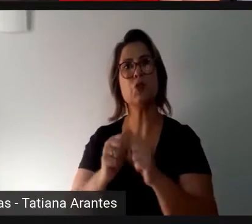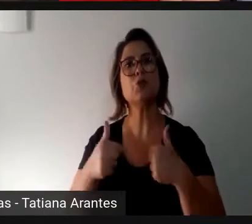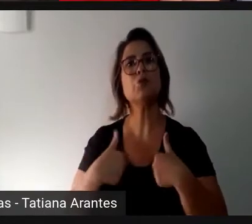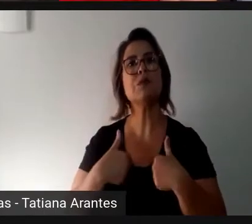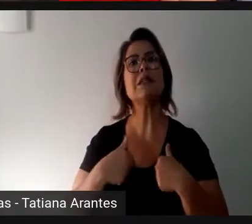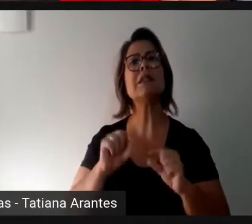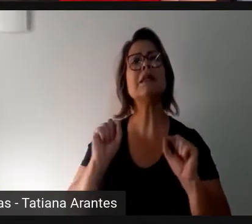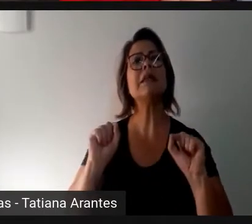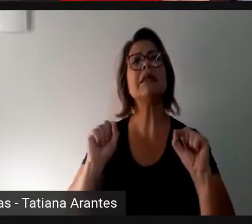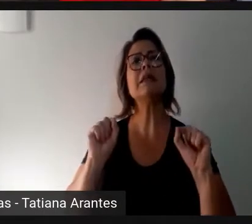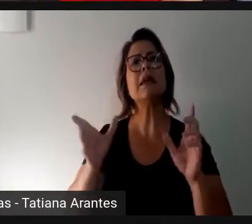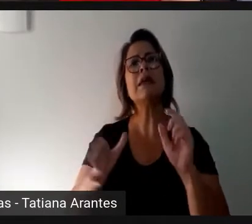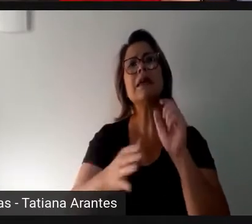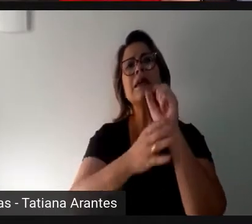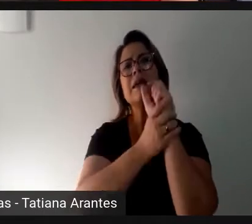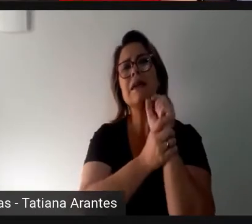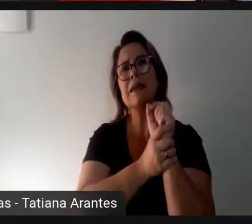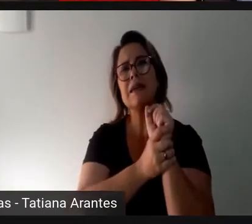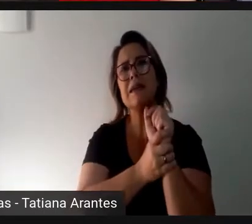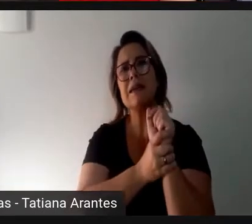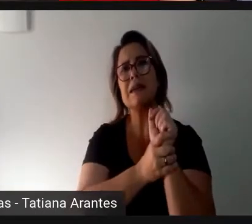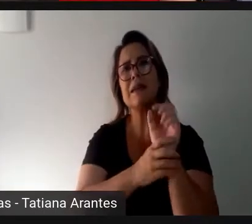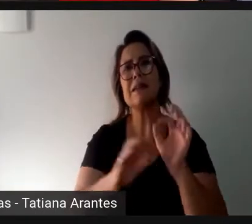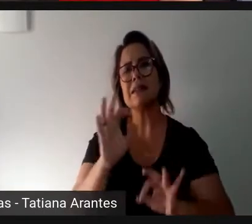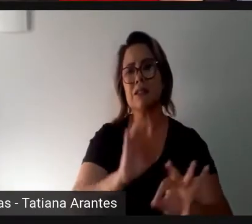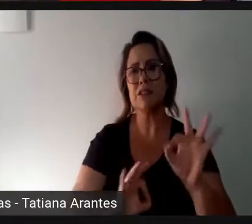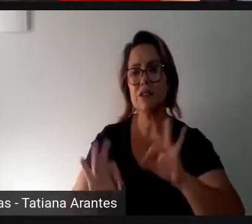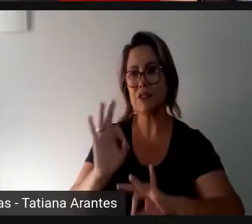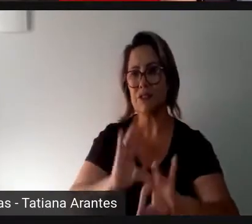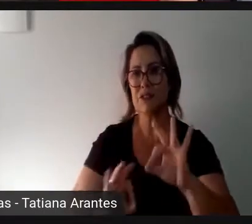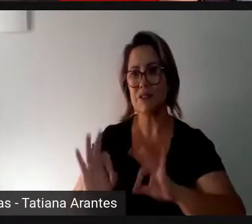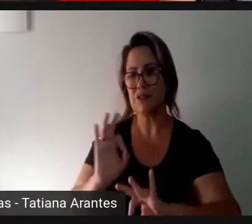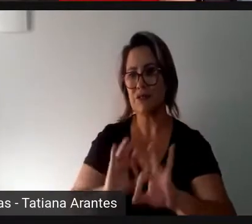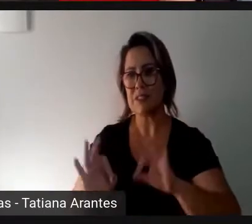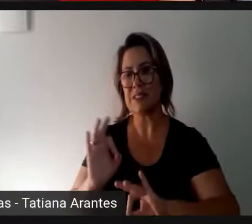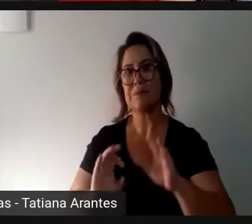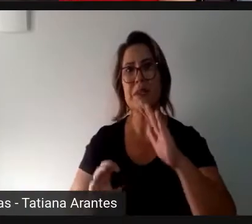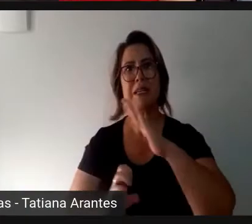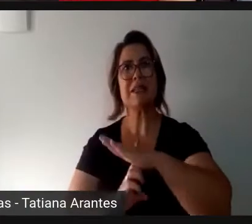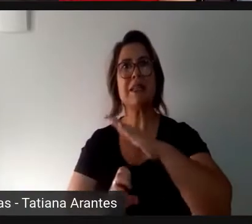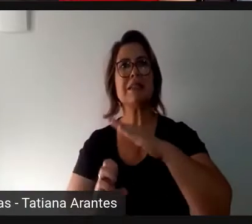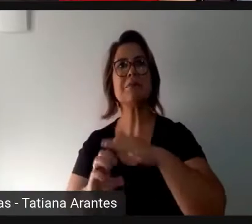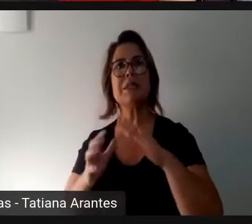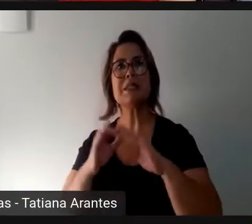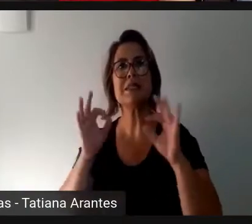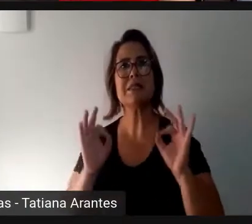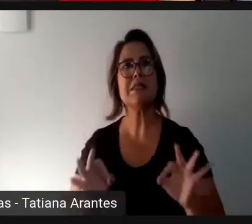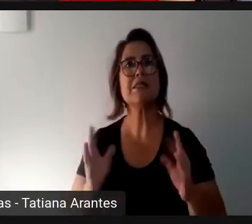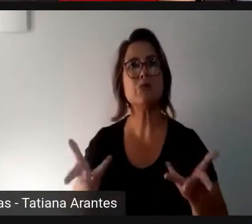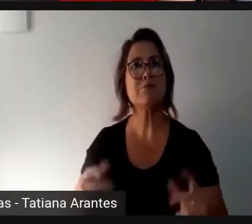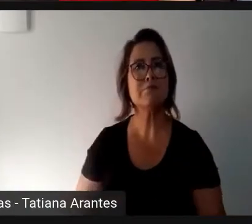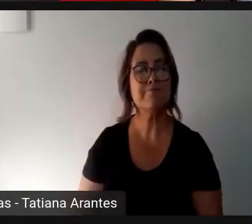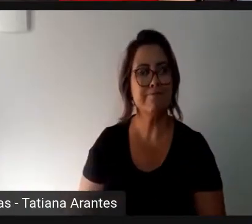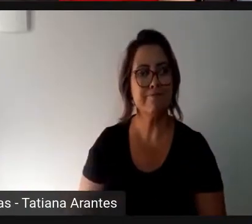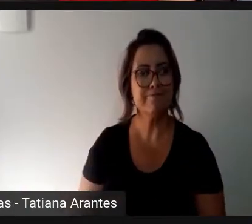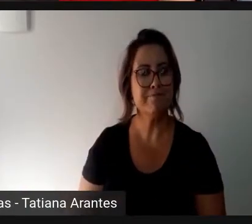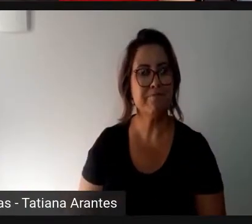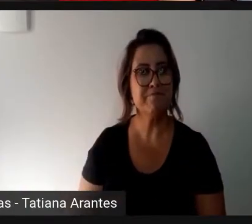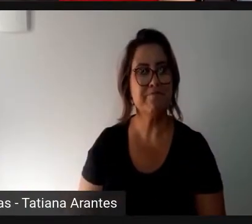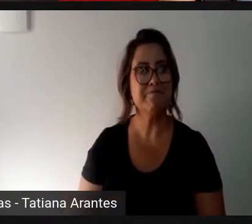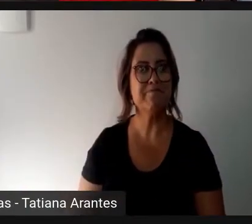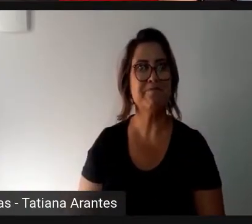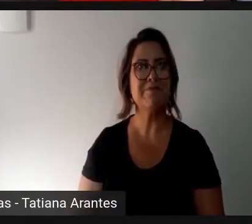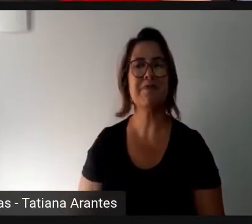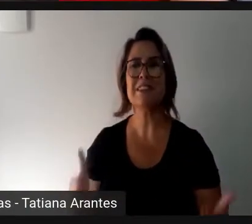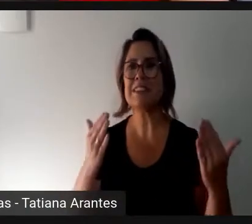que todas as pessoas dessa organização vão trabalhar no interesse da empresa e no interesse próprio? E a governança basicamente serve para isso, para